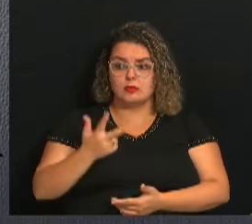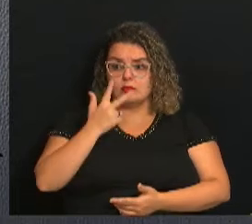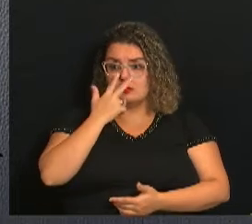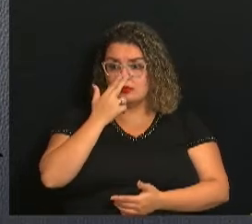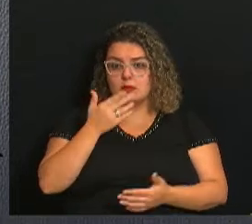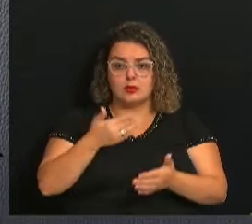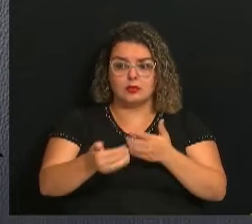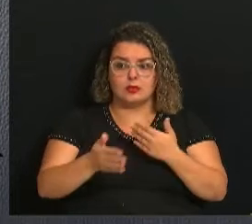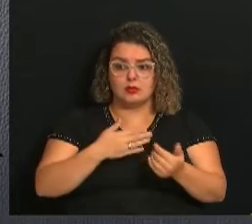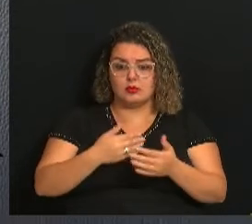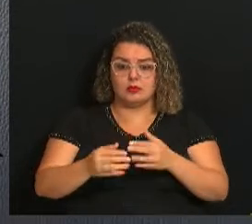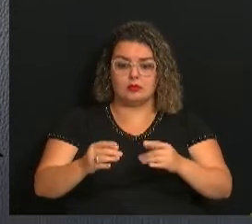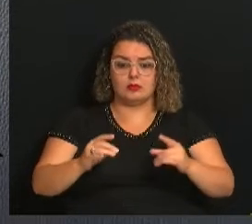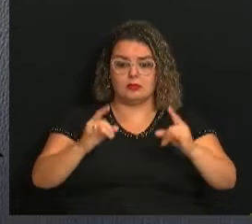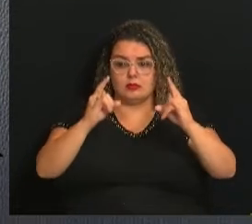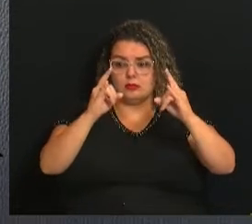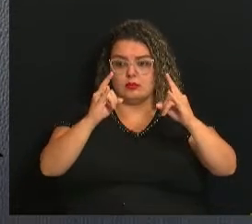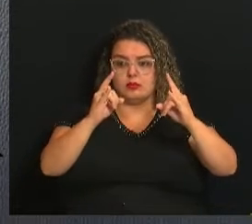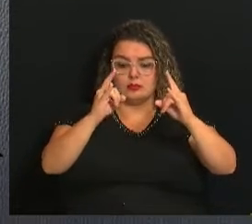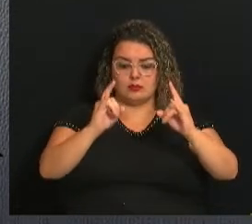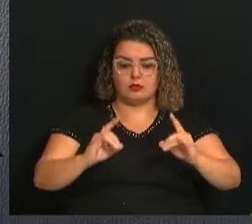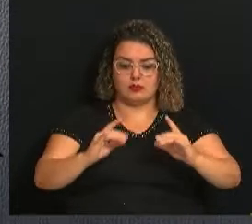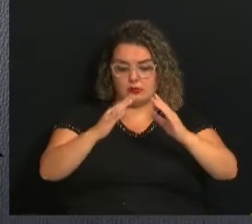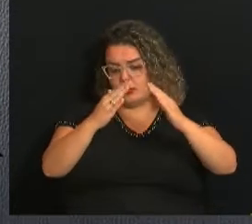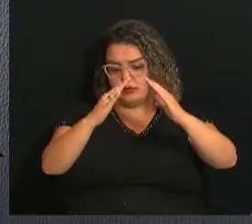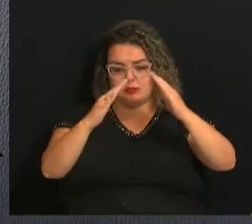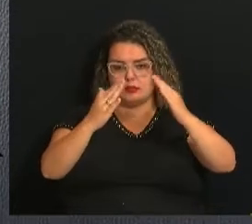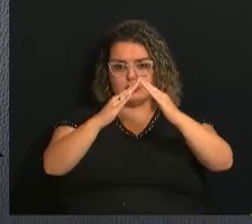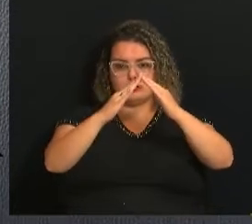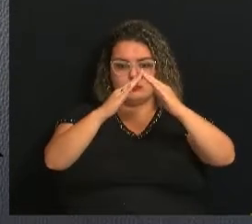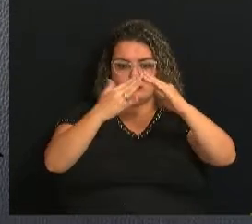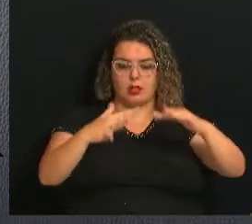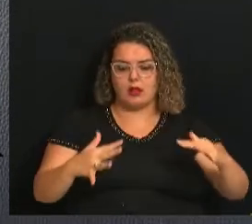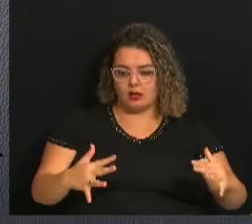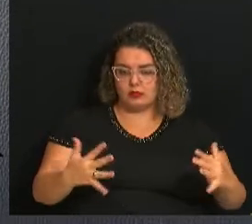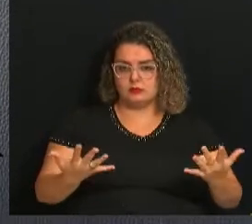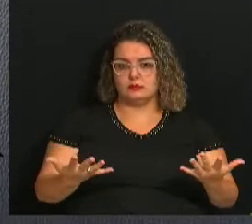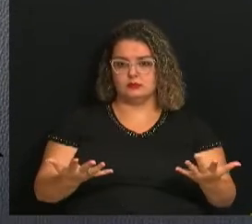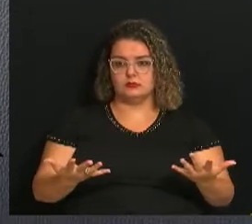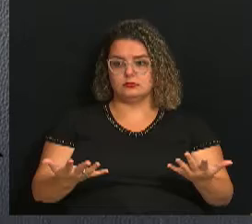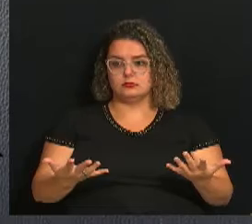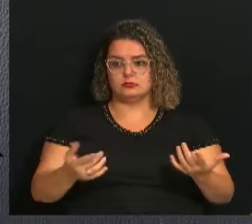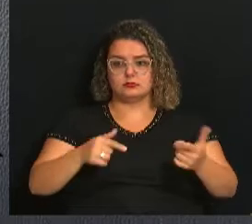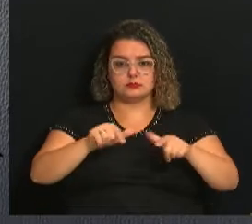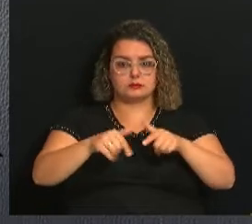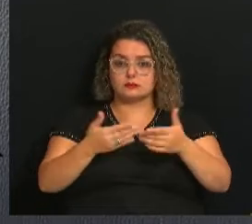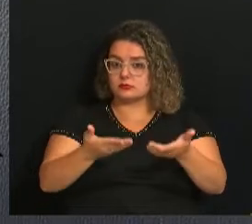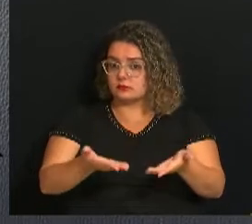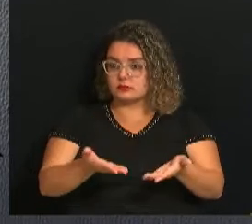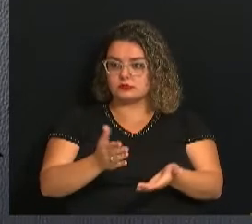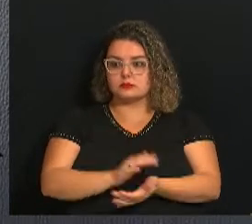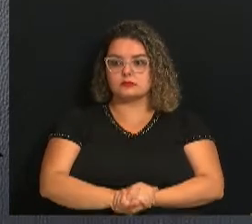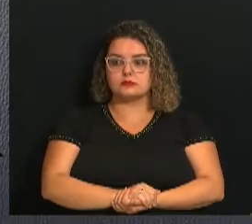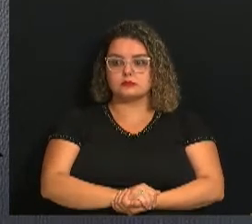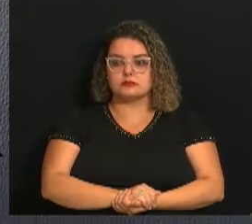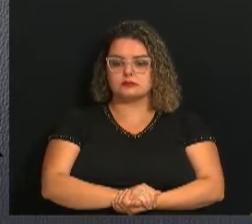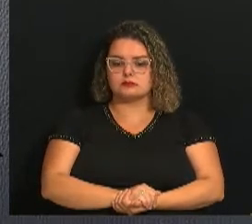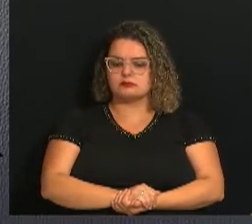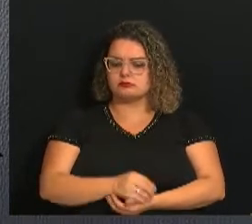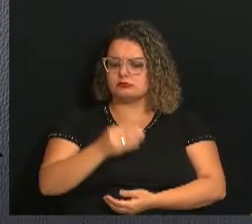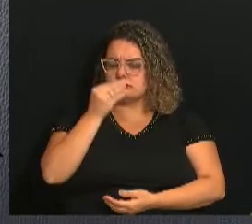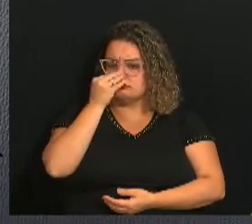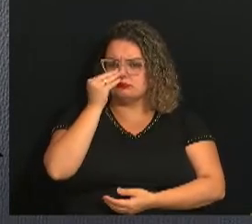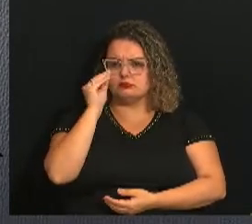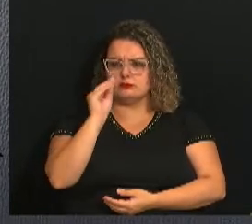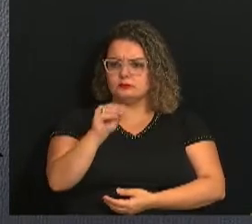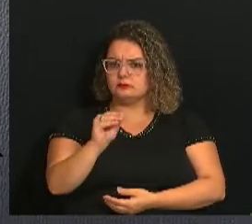aquele prédio vai cair na cabeça dos servidores que estão ali. Porque o grau de abandono, né?